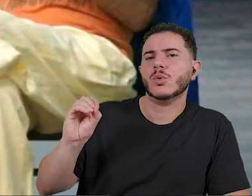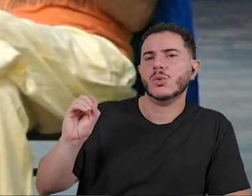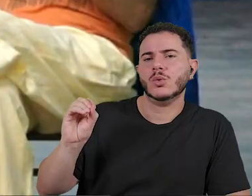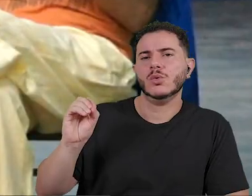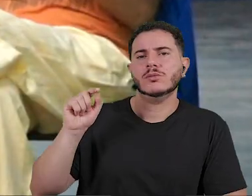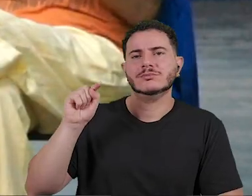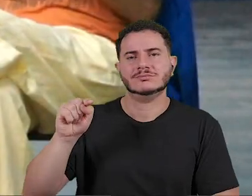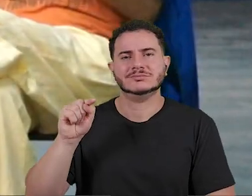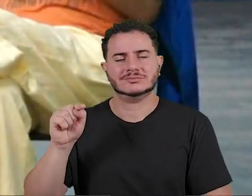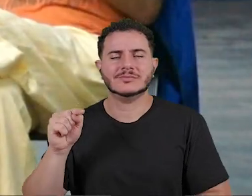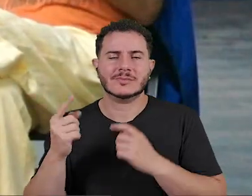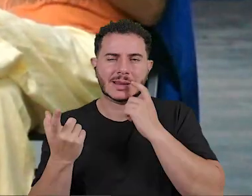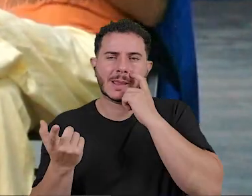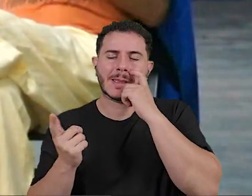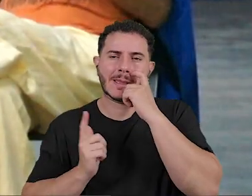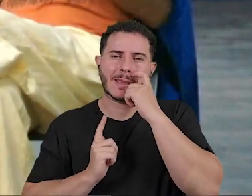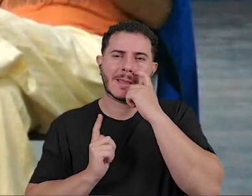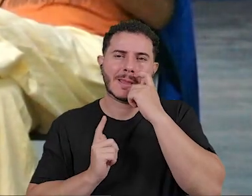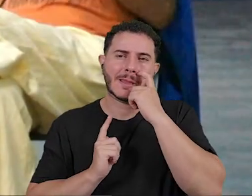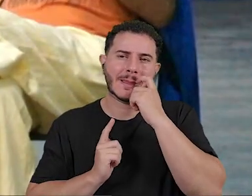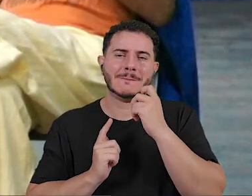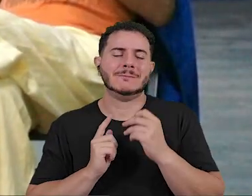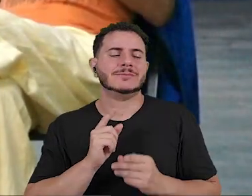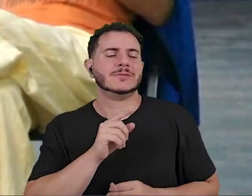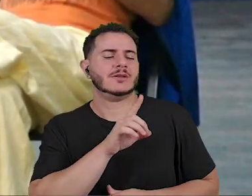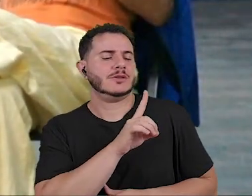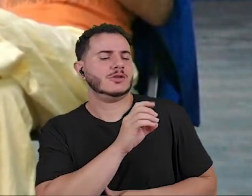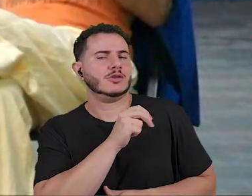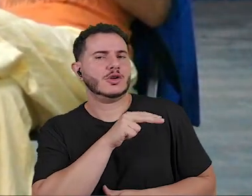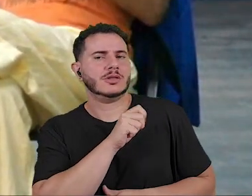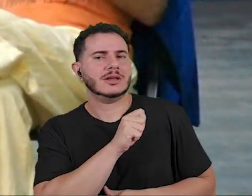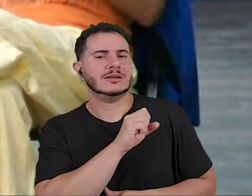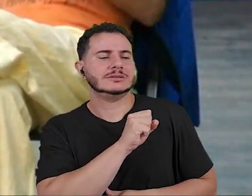Dona Madalena, todos nossos